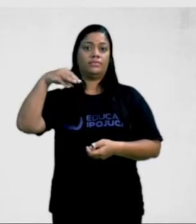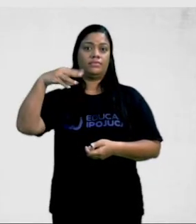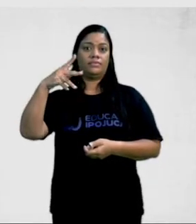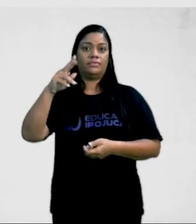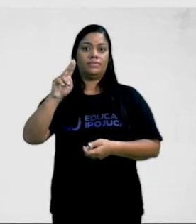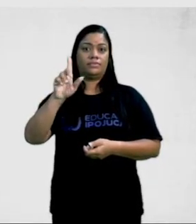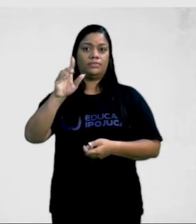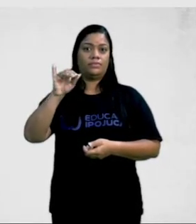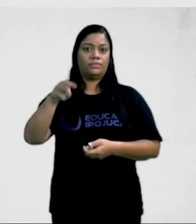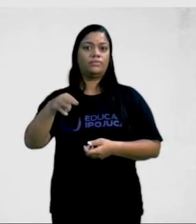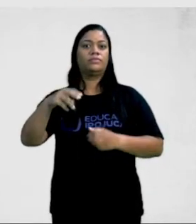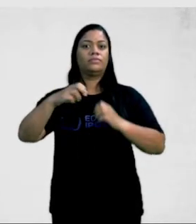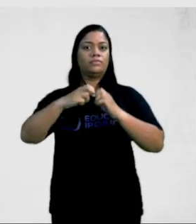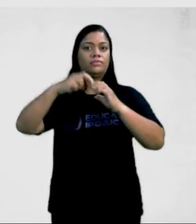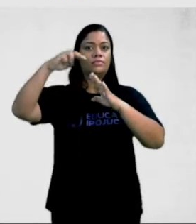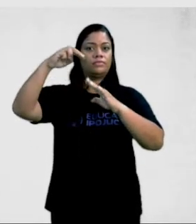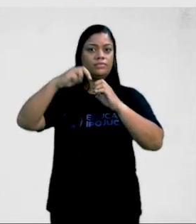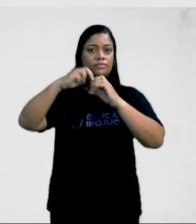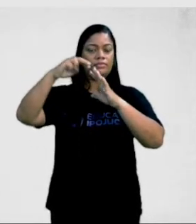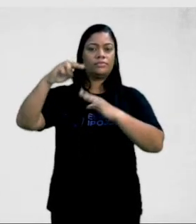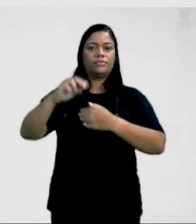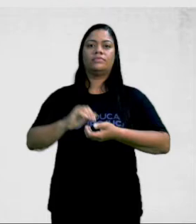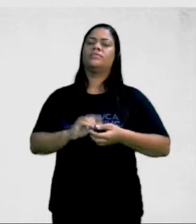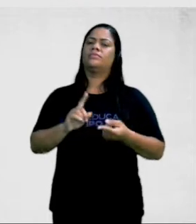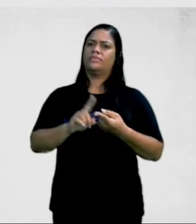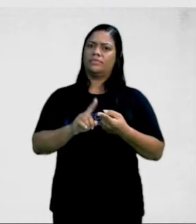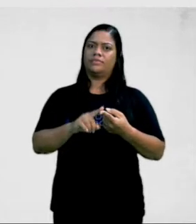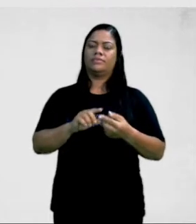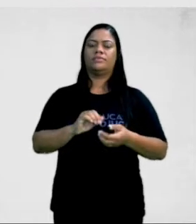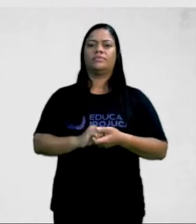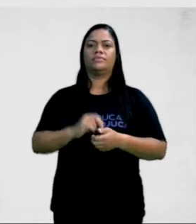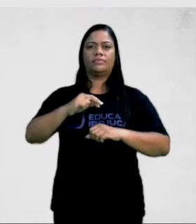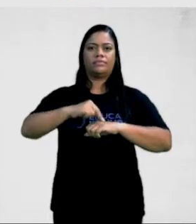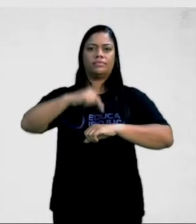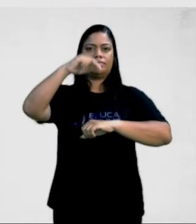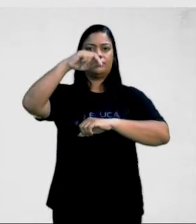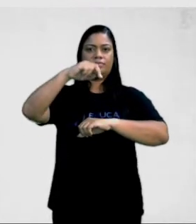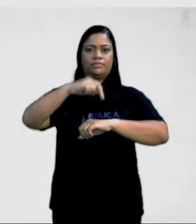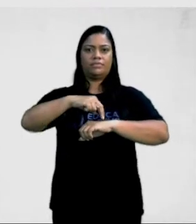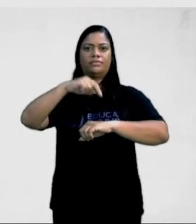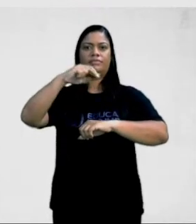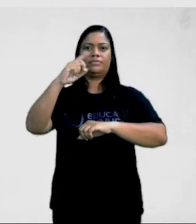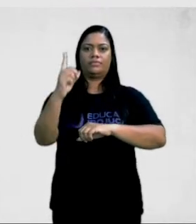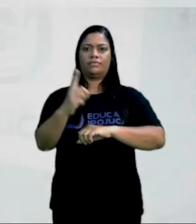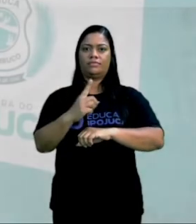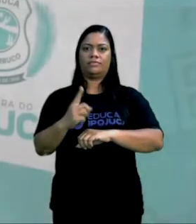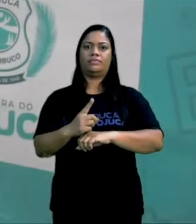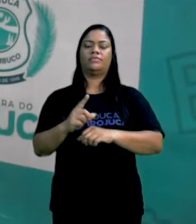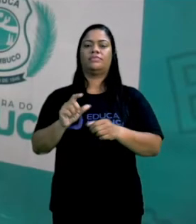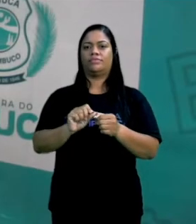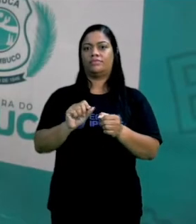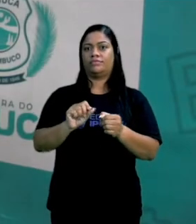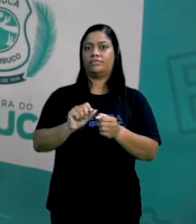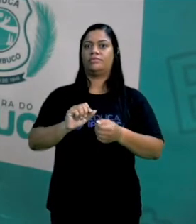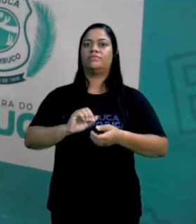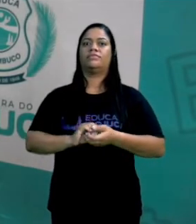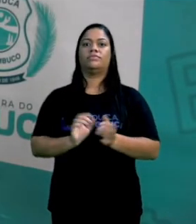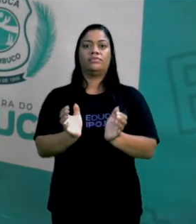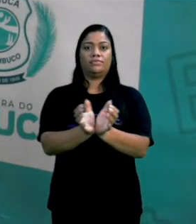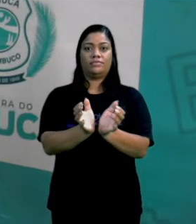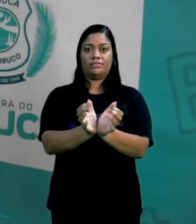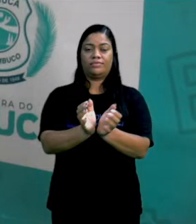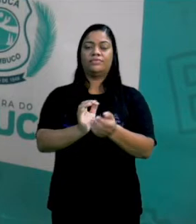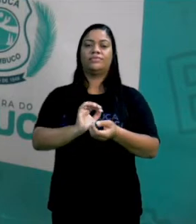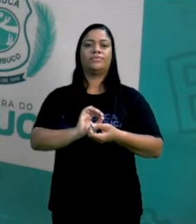cama elástica, né? E também a ginástica rítmica, que é uma ginástica feita de forma